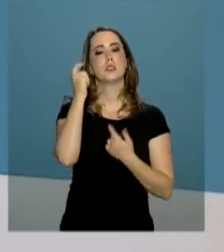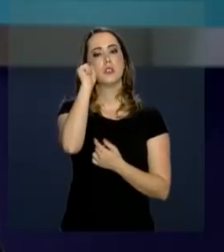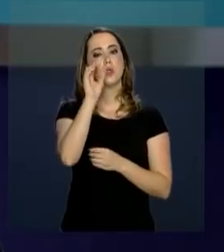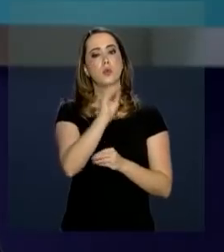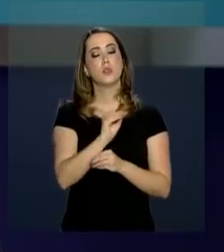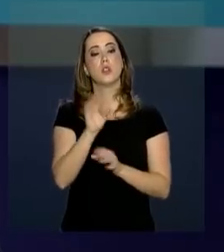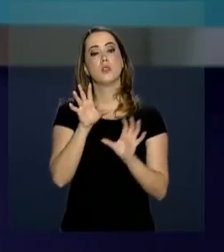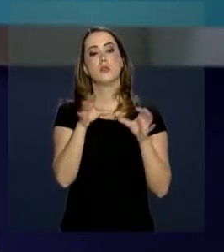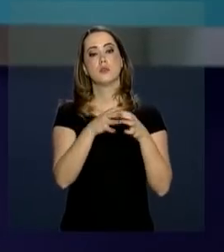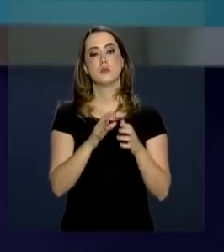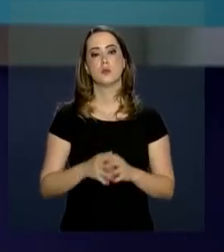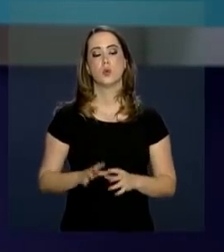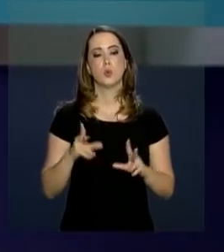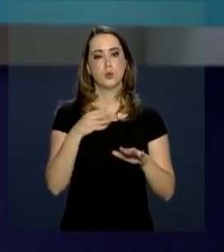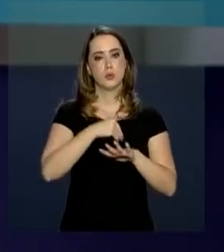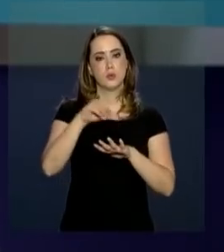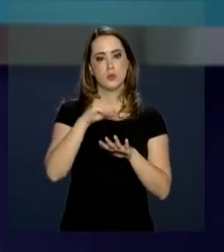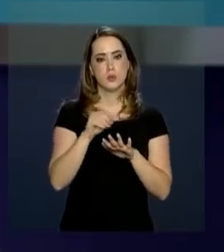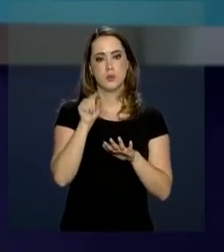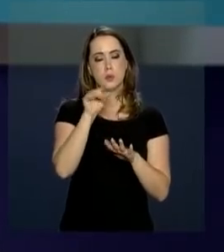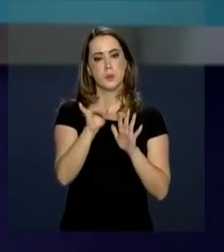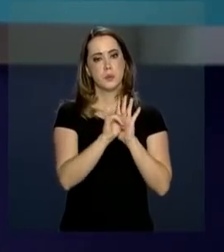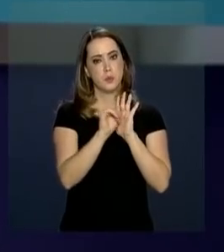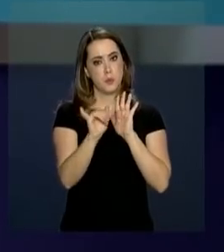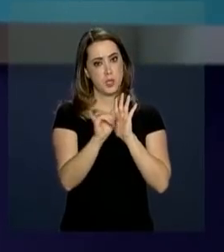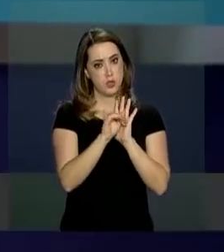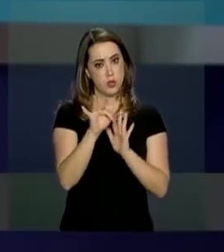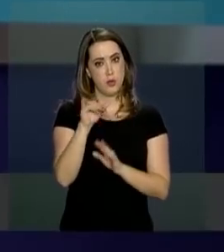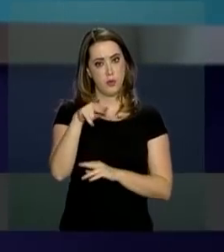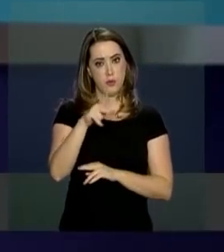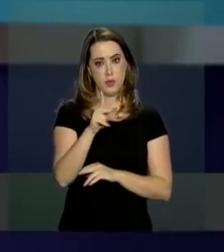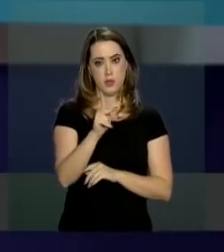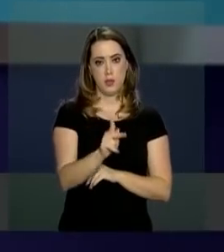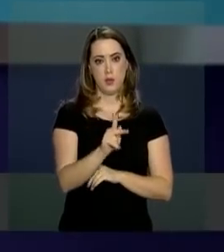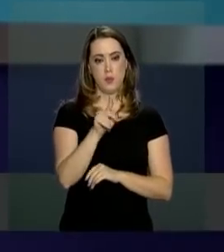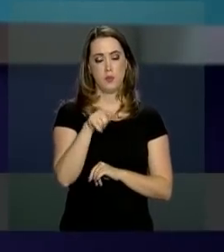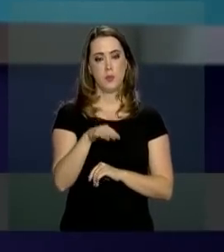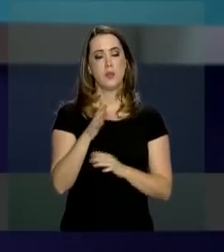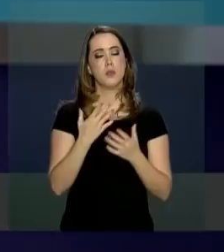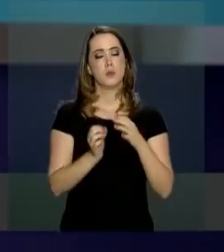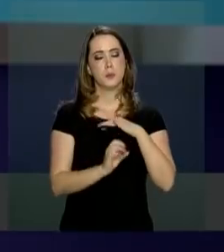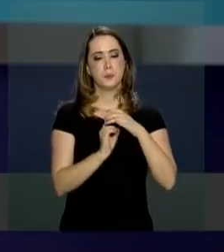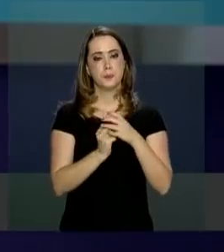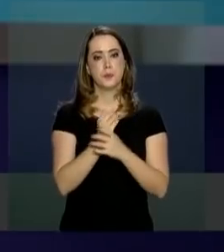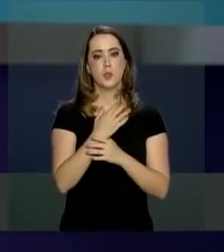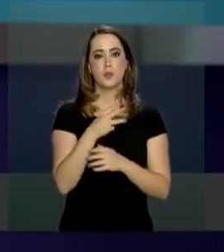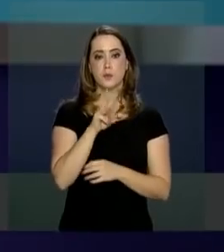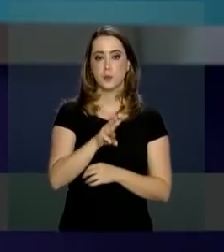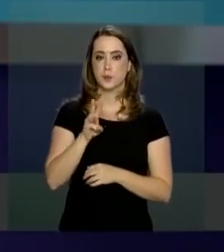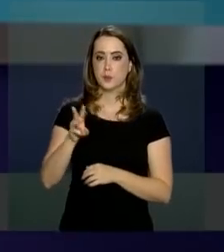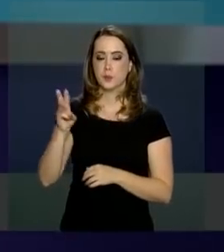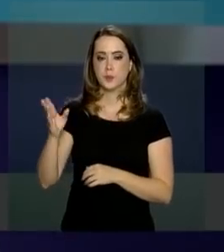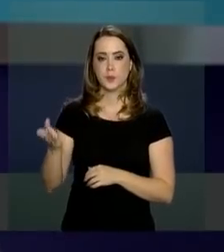empresa. Todas as informações sobre o edital da FINEP para startups estão disponíveis no site